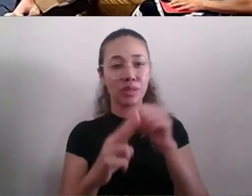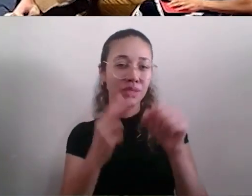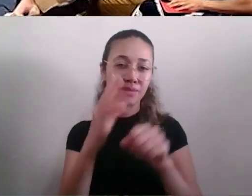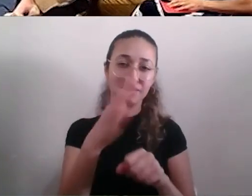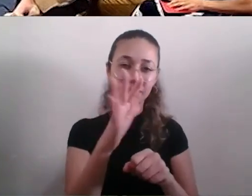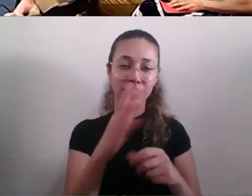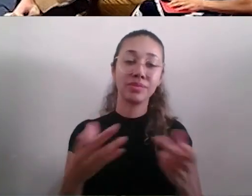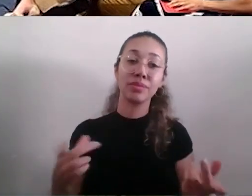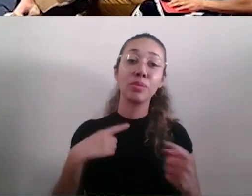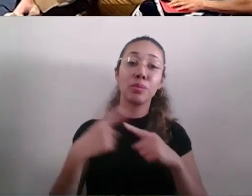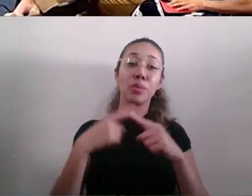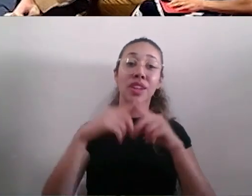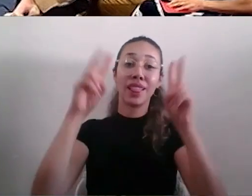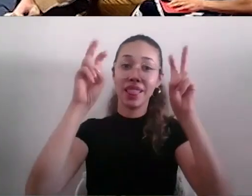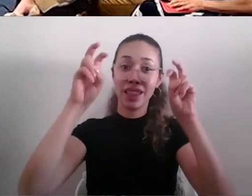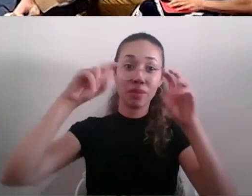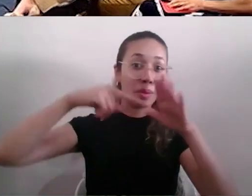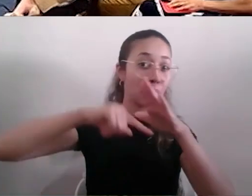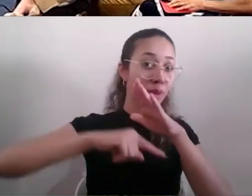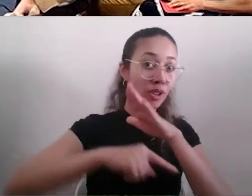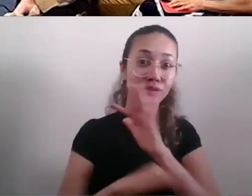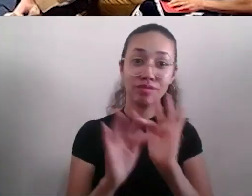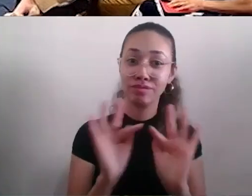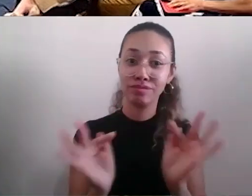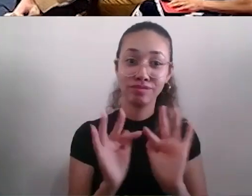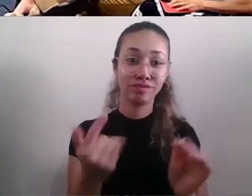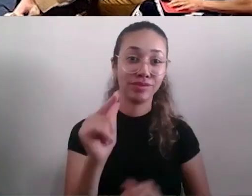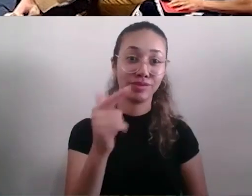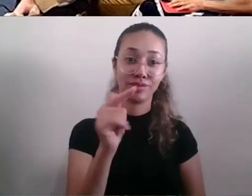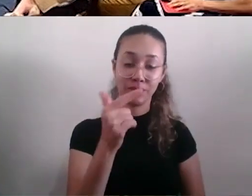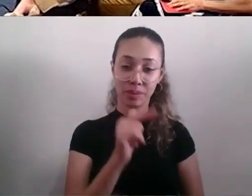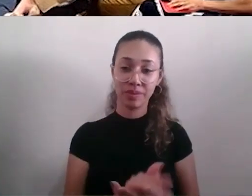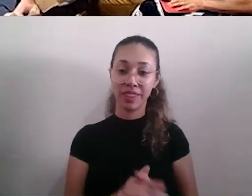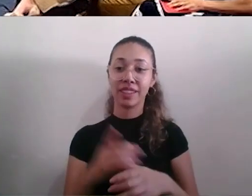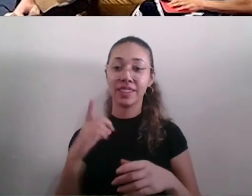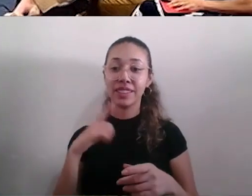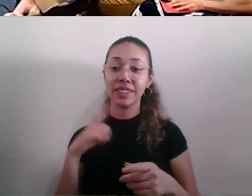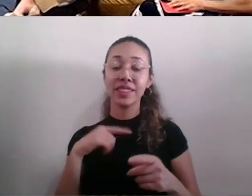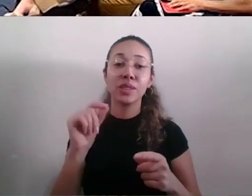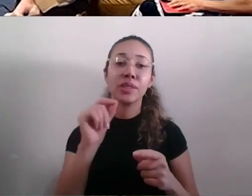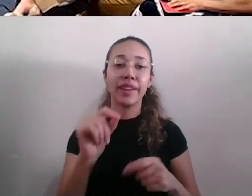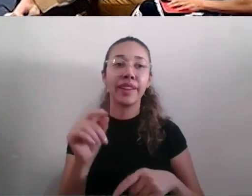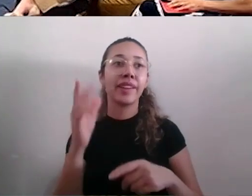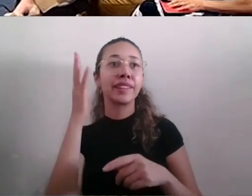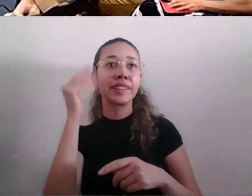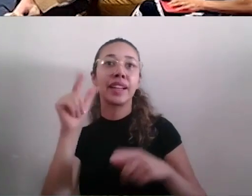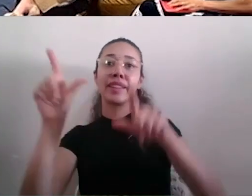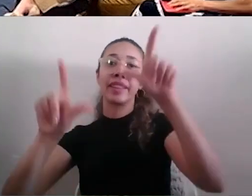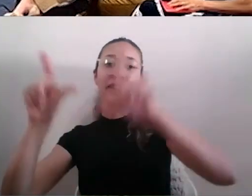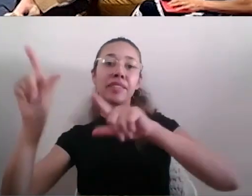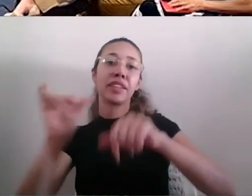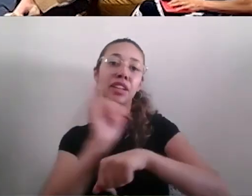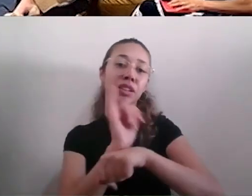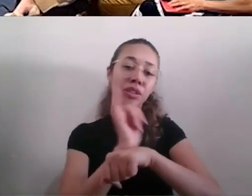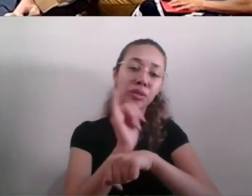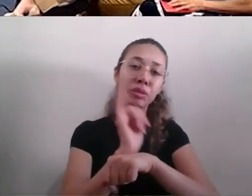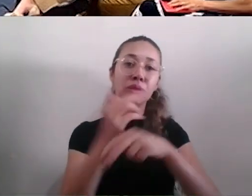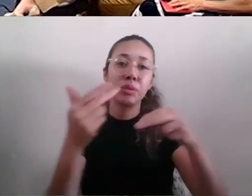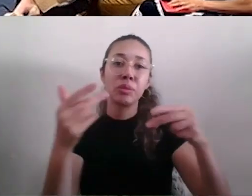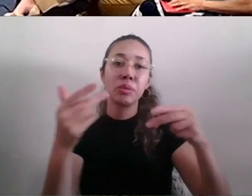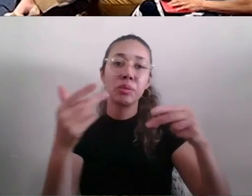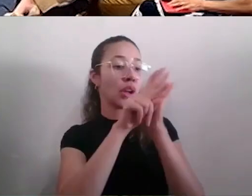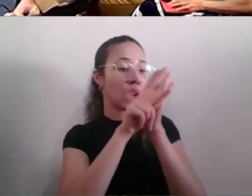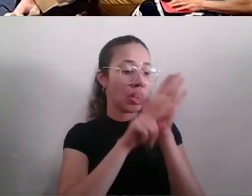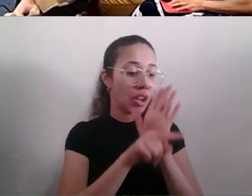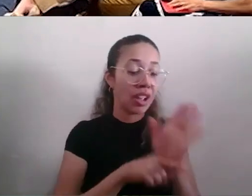televisões e hoje em dia as redes sociais, né, o YouTube e tudo mais, vão ter esse tempo e esse cuidado de se aprofundar,